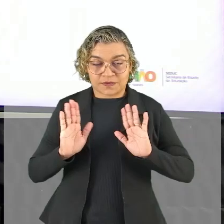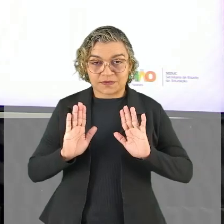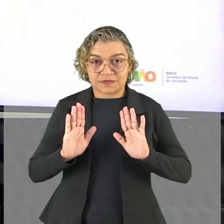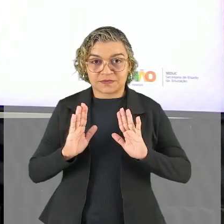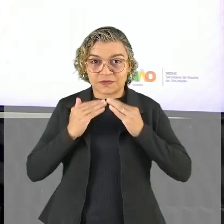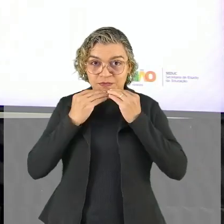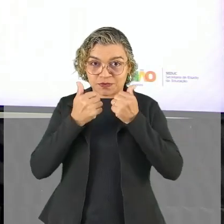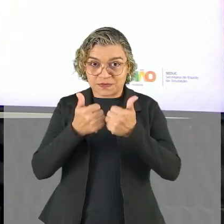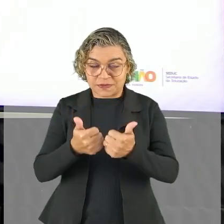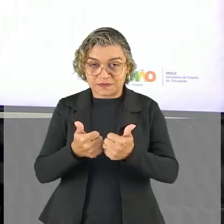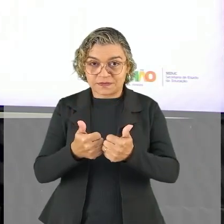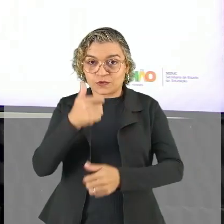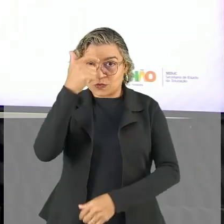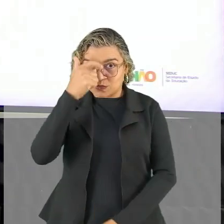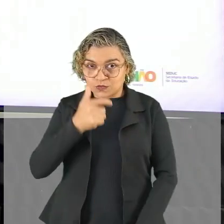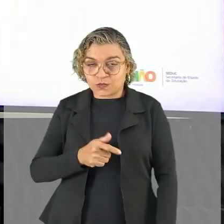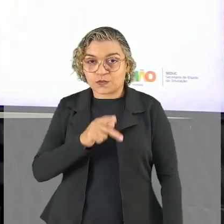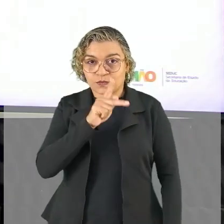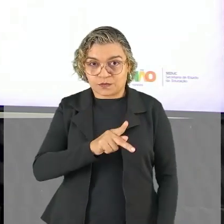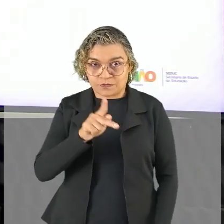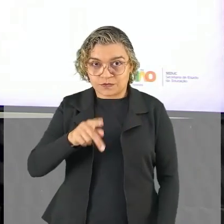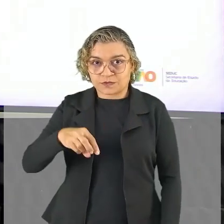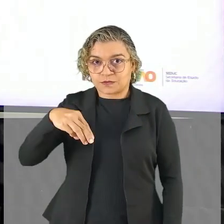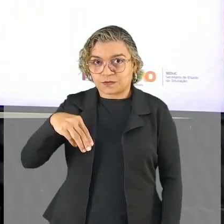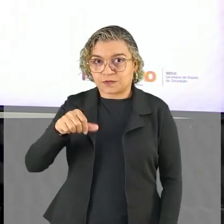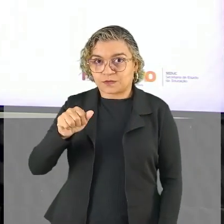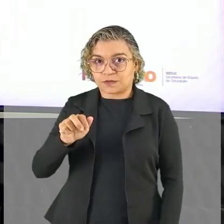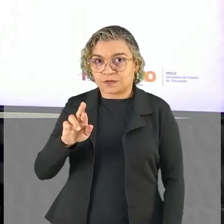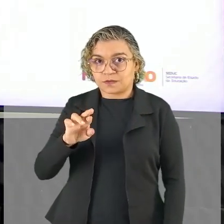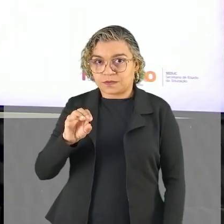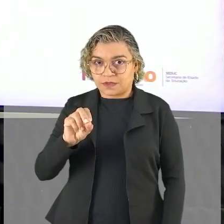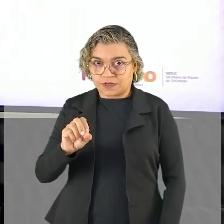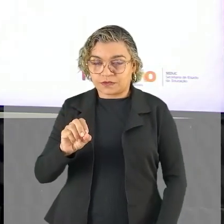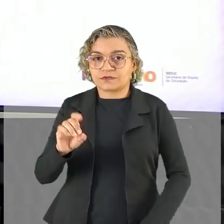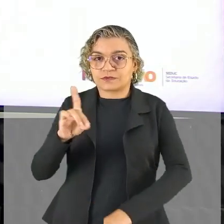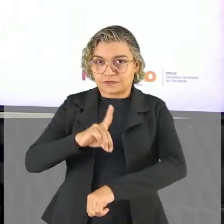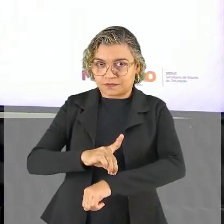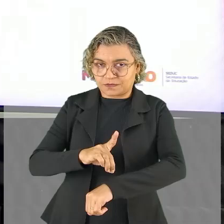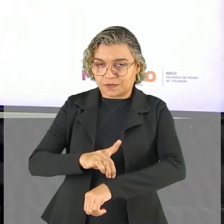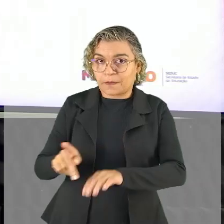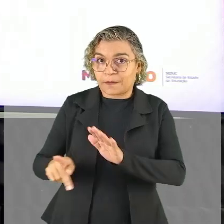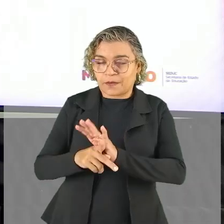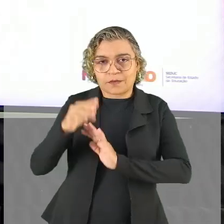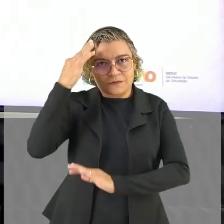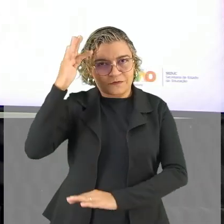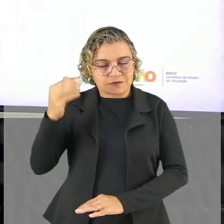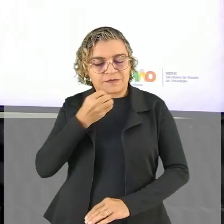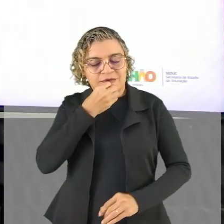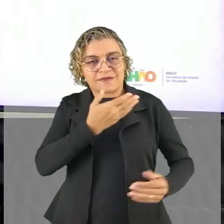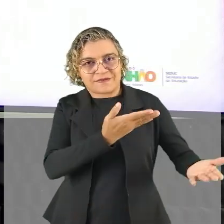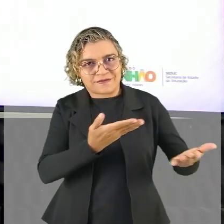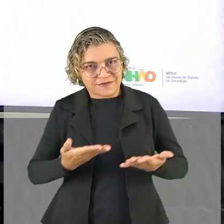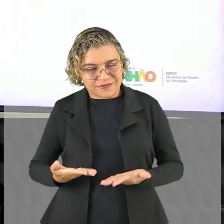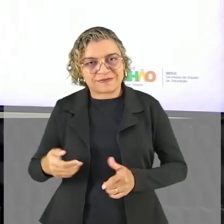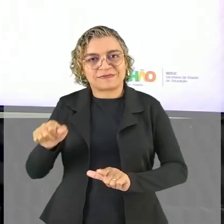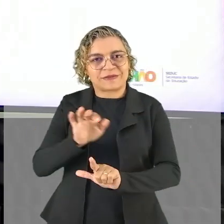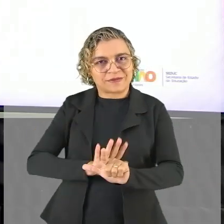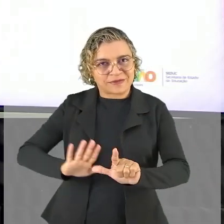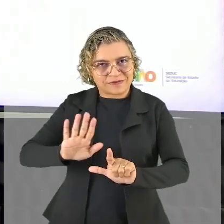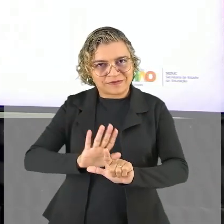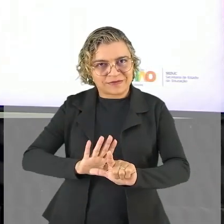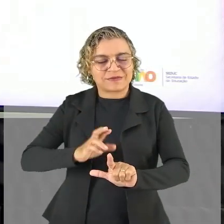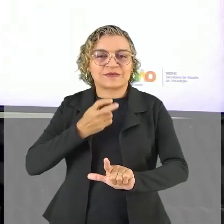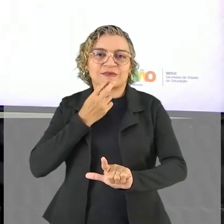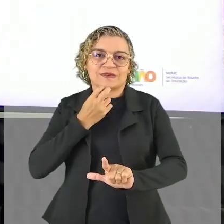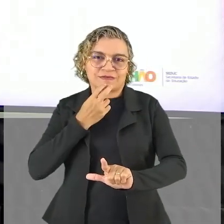pessoal, tudo bem? Aqui é o professor Marcos Daniel, de Filosofia. Sejam bem-vindos à plataforma Gonçalves Dias,